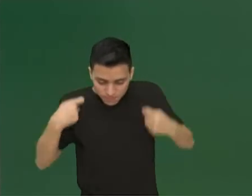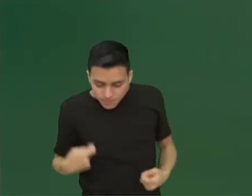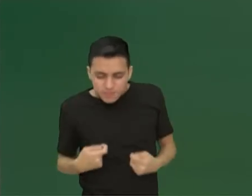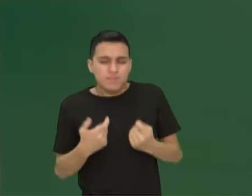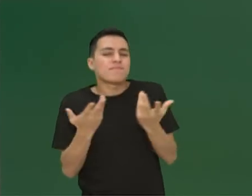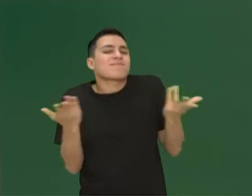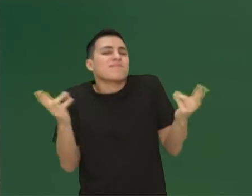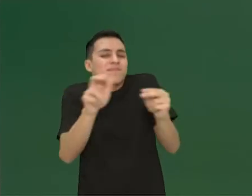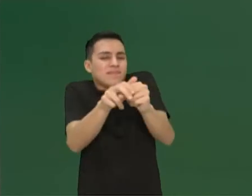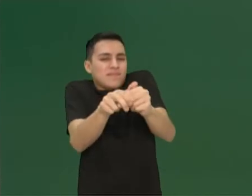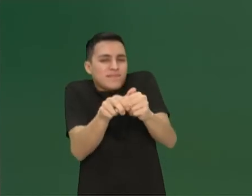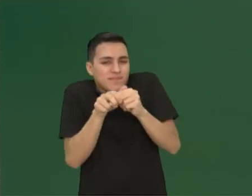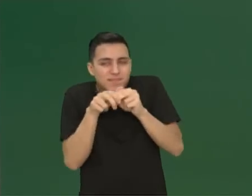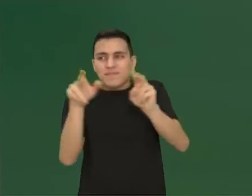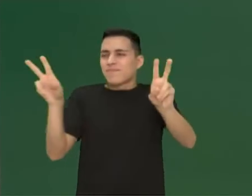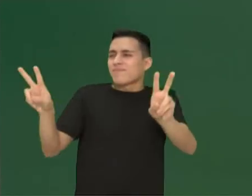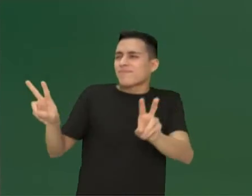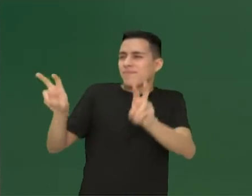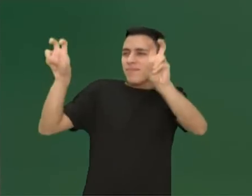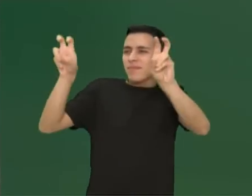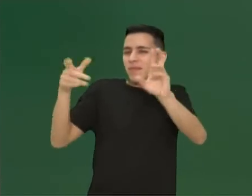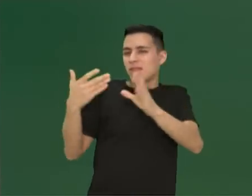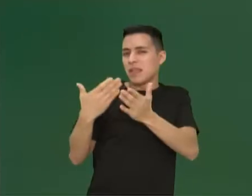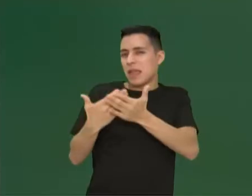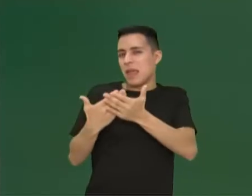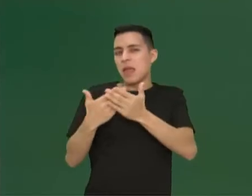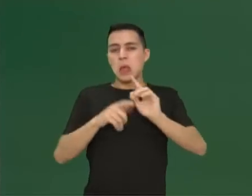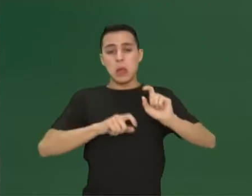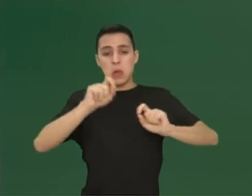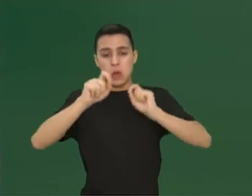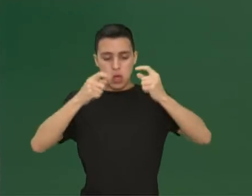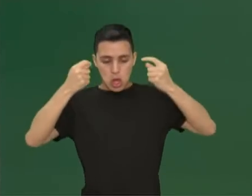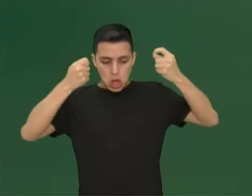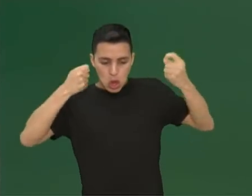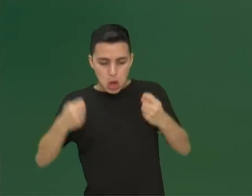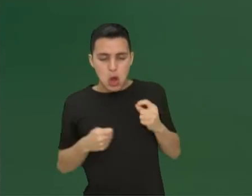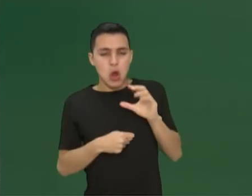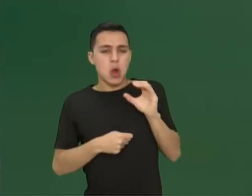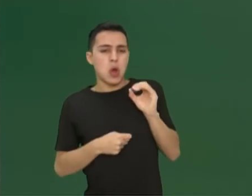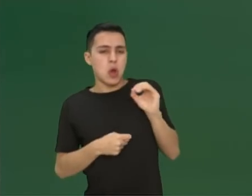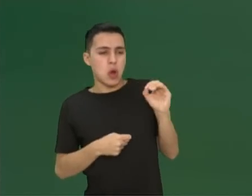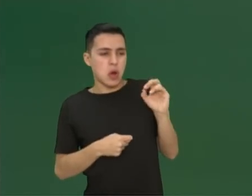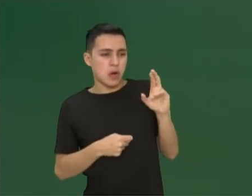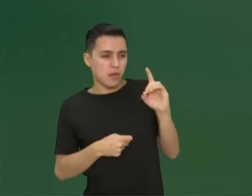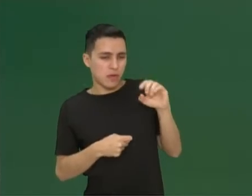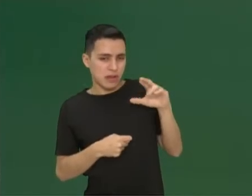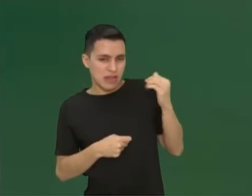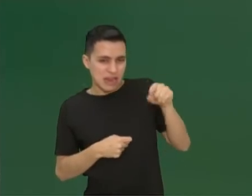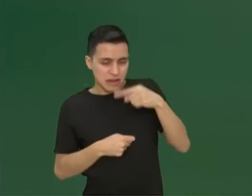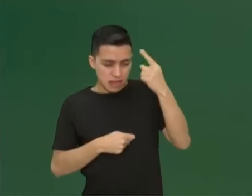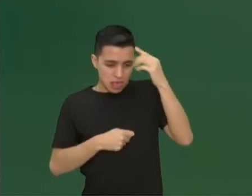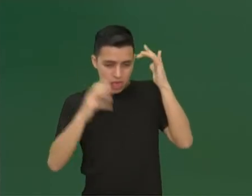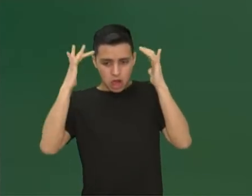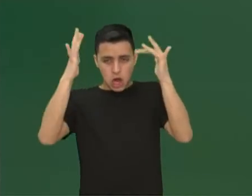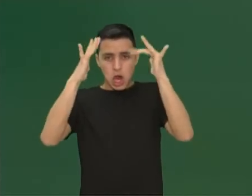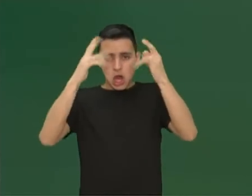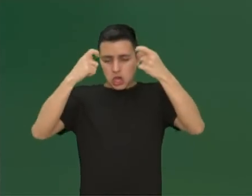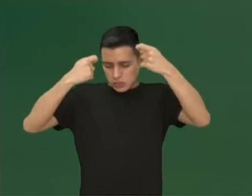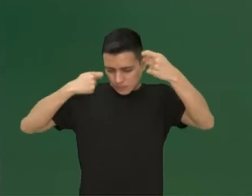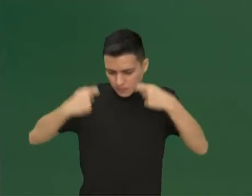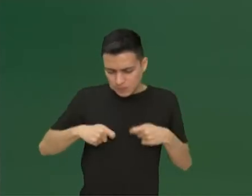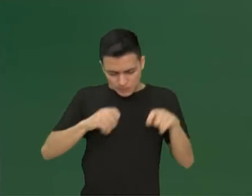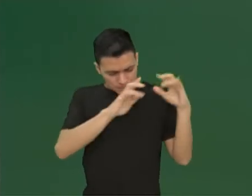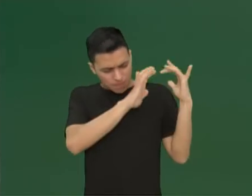vem o título da nossa aula, né? Então, a coordenação nervosa. Como o nosso corpo